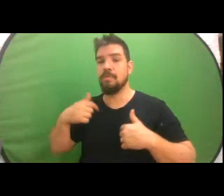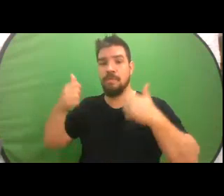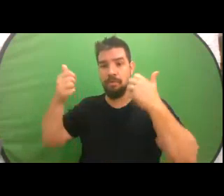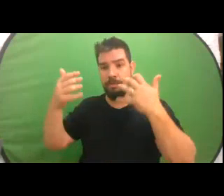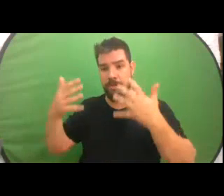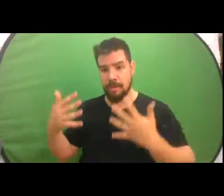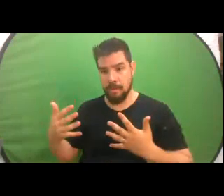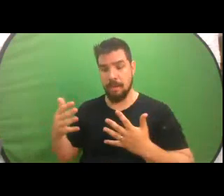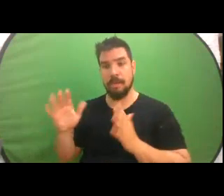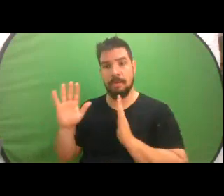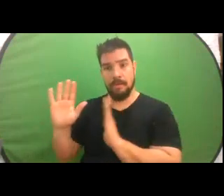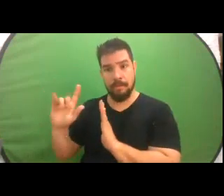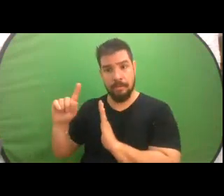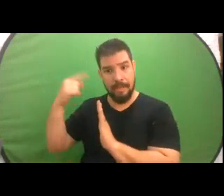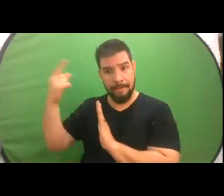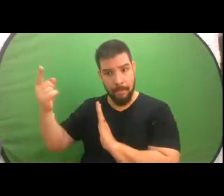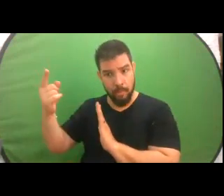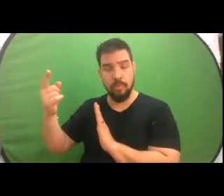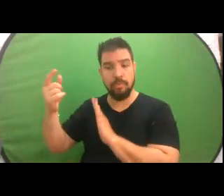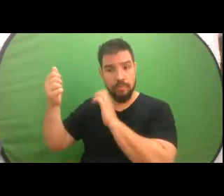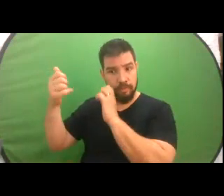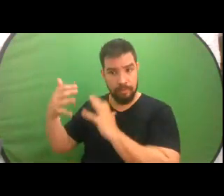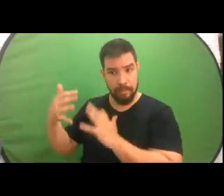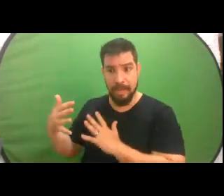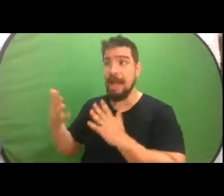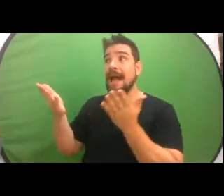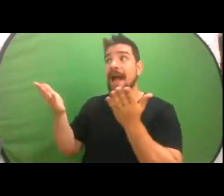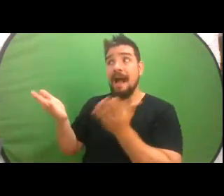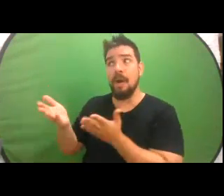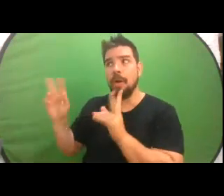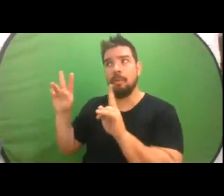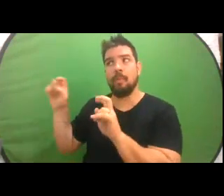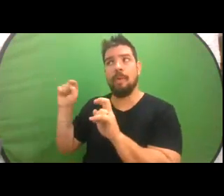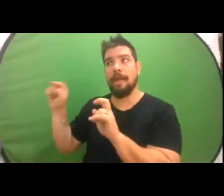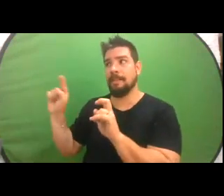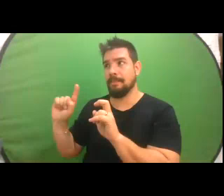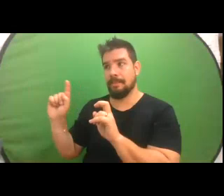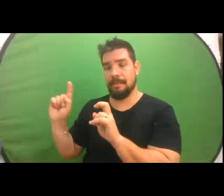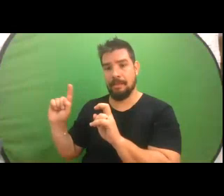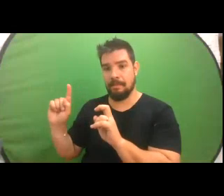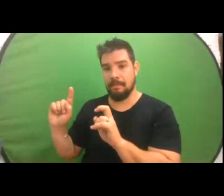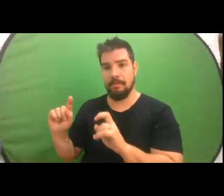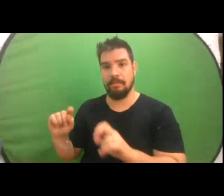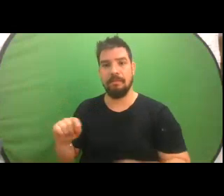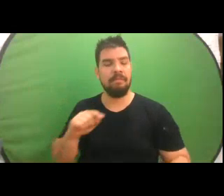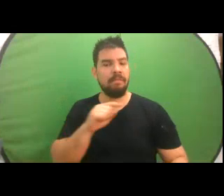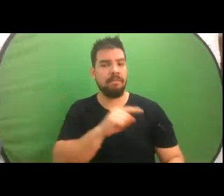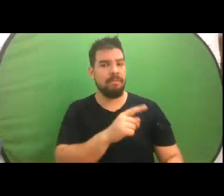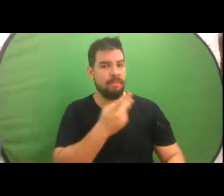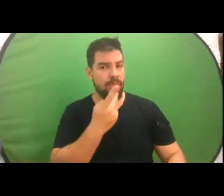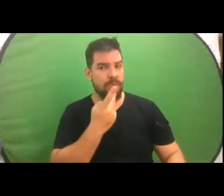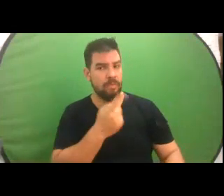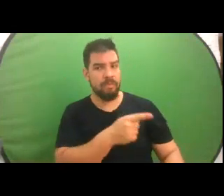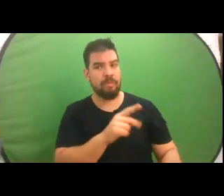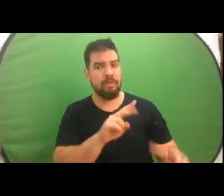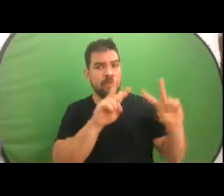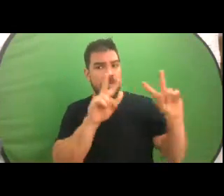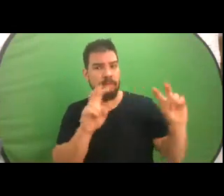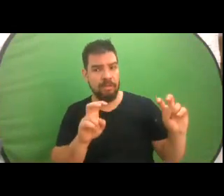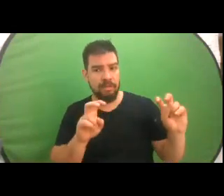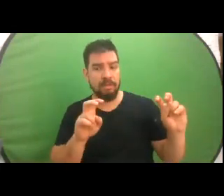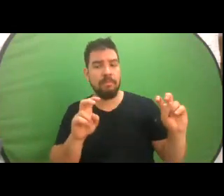tratando do tema encontro presencial. Mas Eu vou você chegar acabou de lá. falar que o tema do encontro